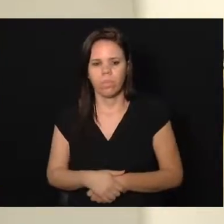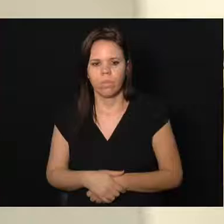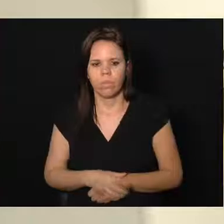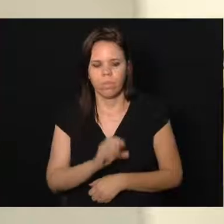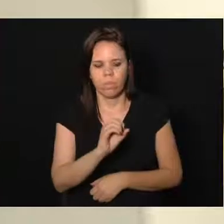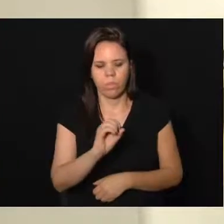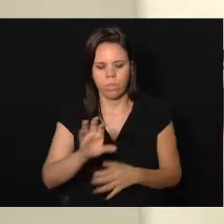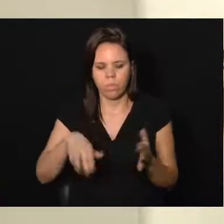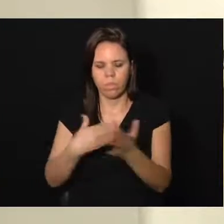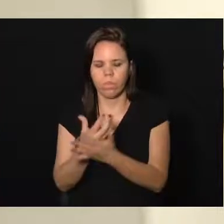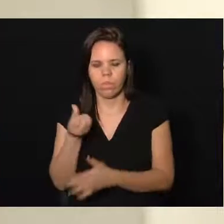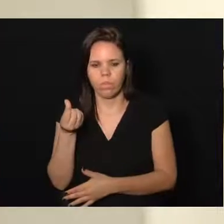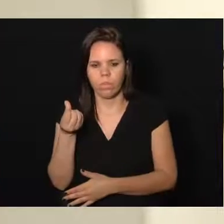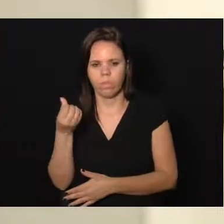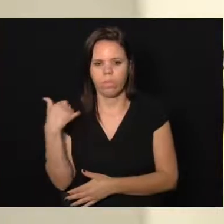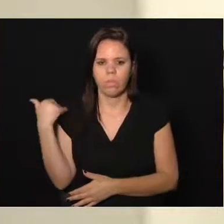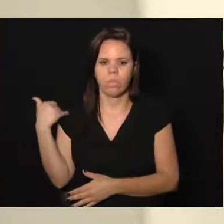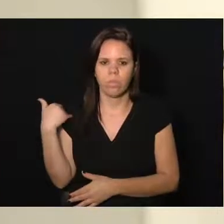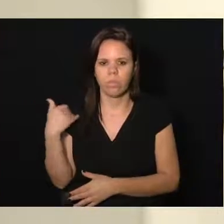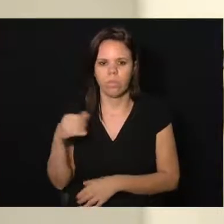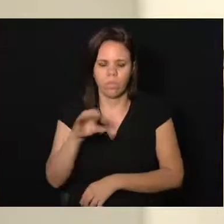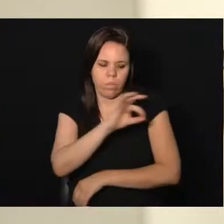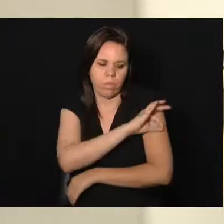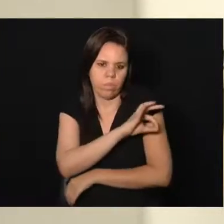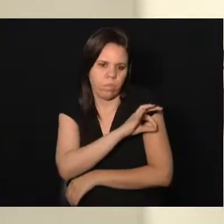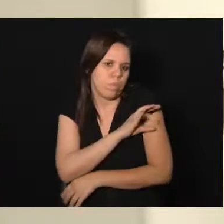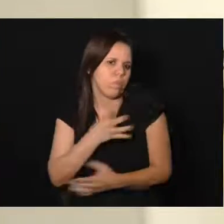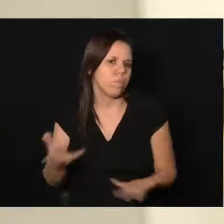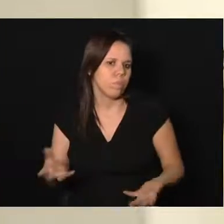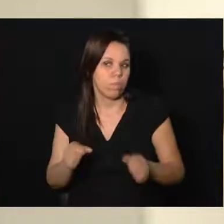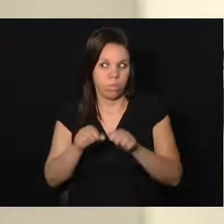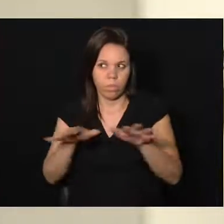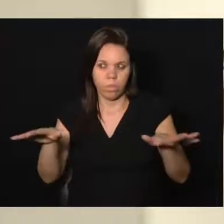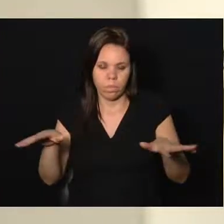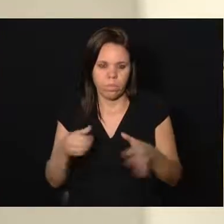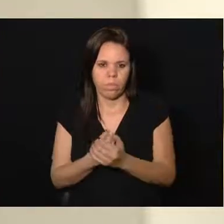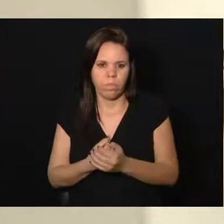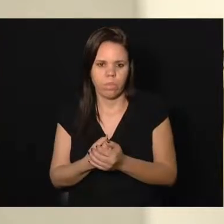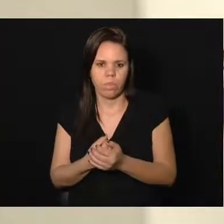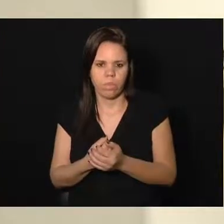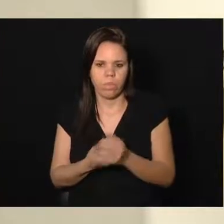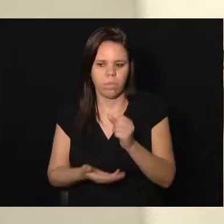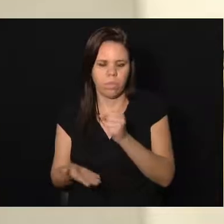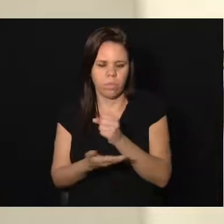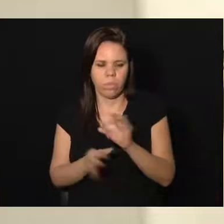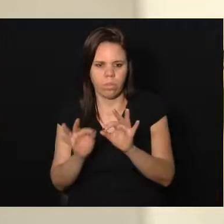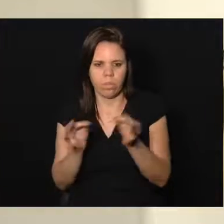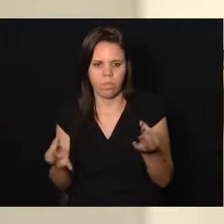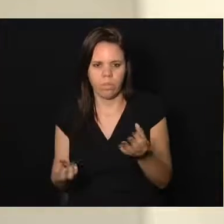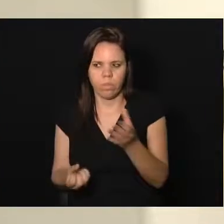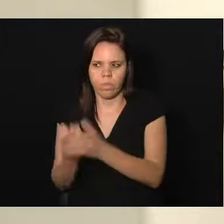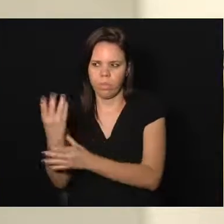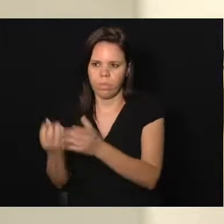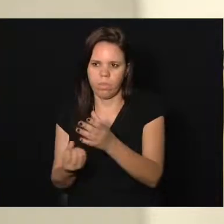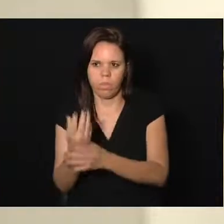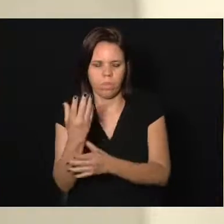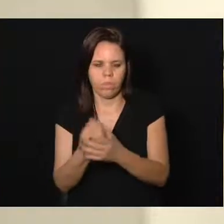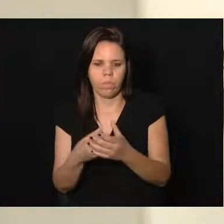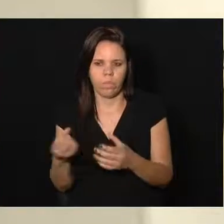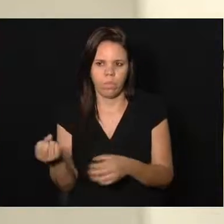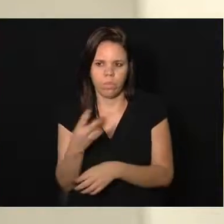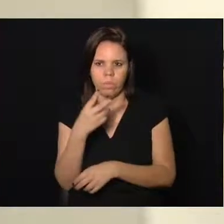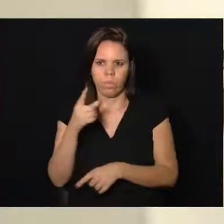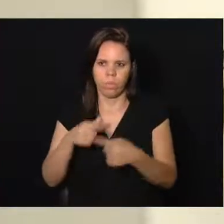6 anos, e a Prefeitura está ampliando a sua rede básica com a inauguração de novos